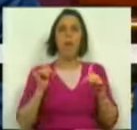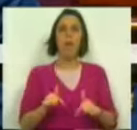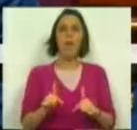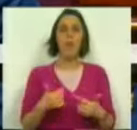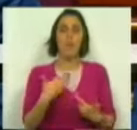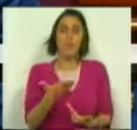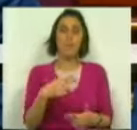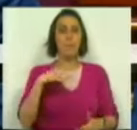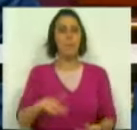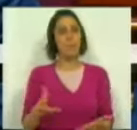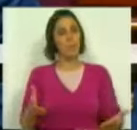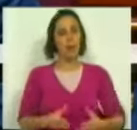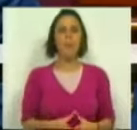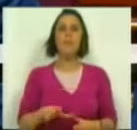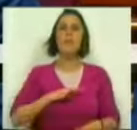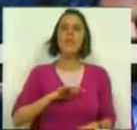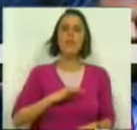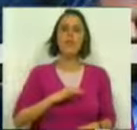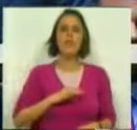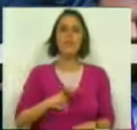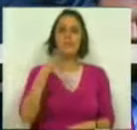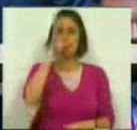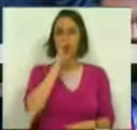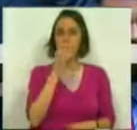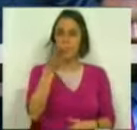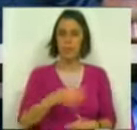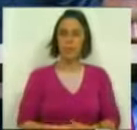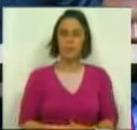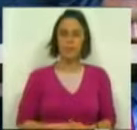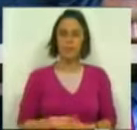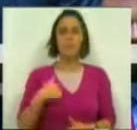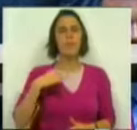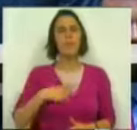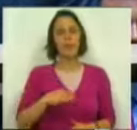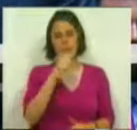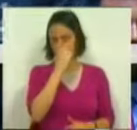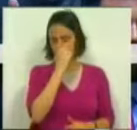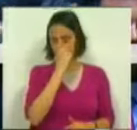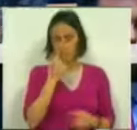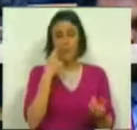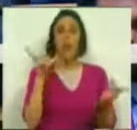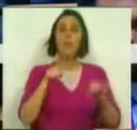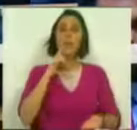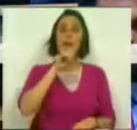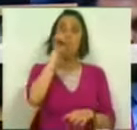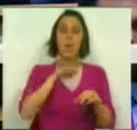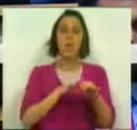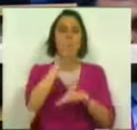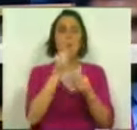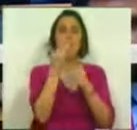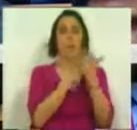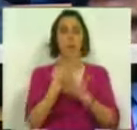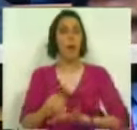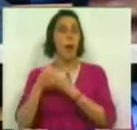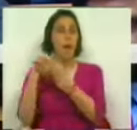hoje temos em Portugal. Sr. Primeiro-Ministro, queria retomar a questão do crescimento económico